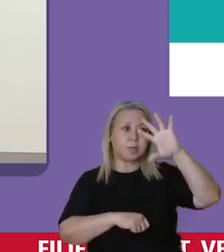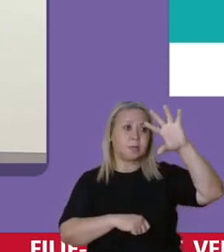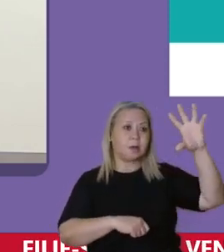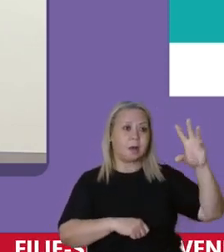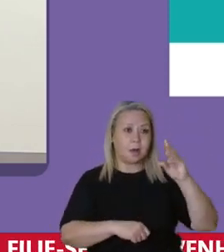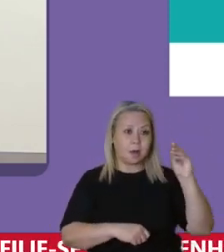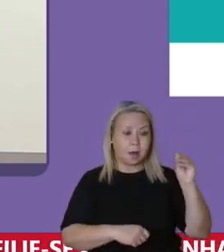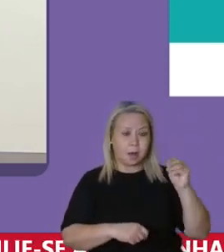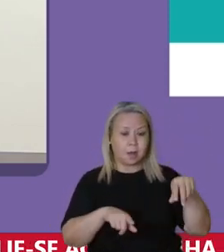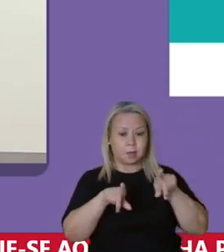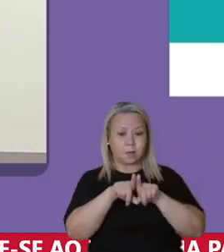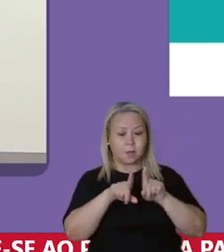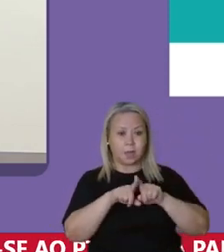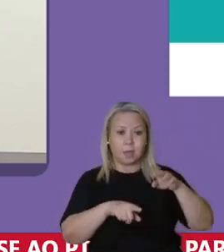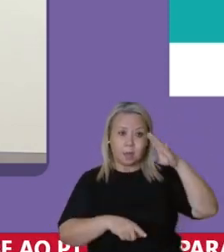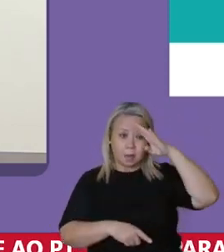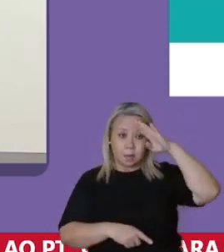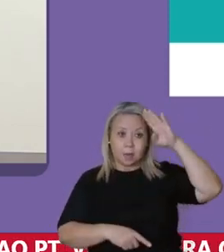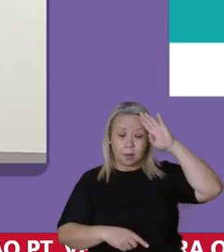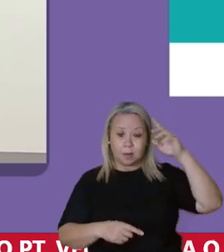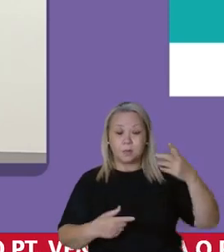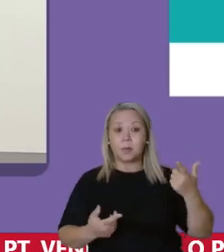da Revolução Cubana,